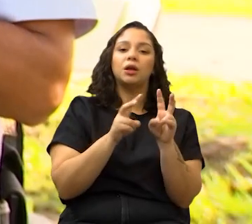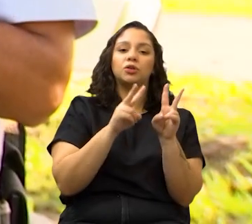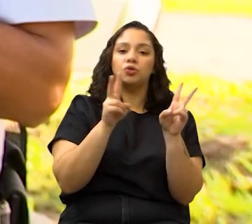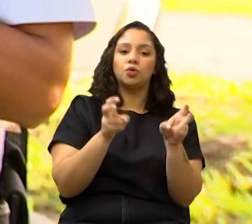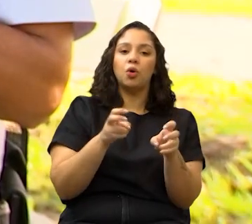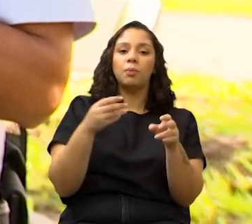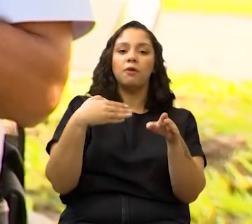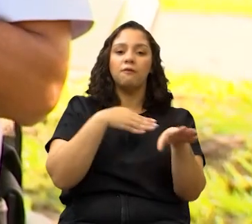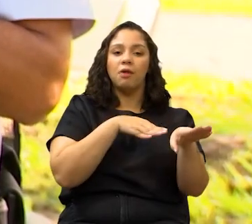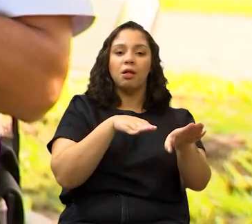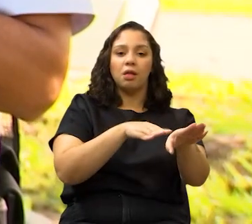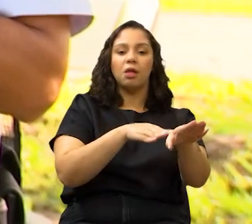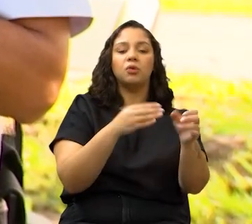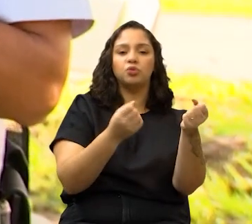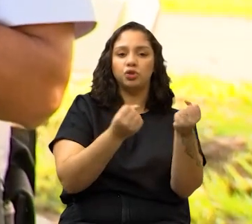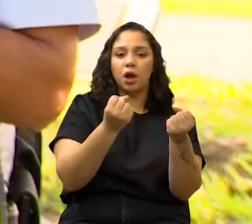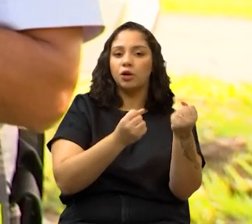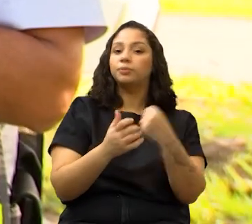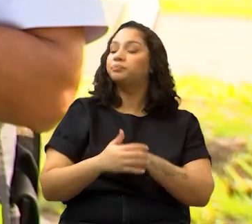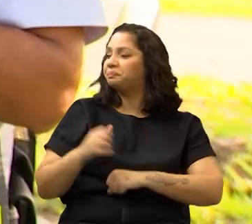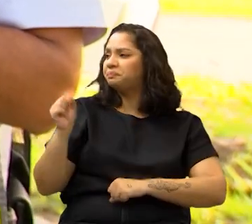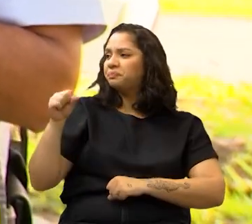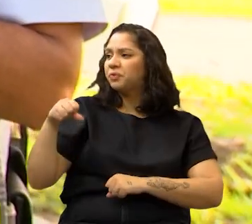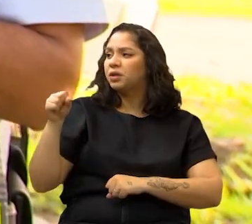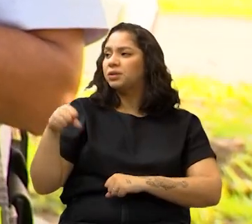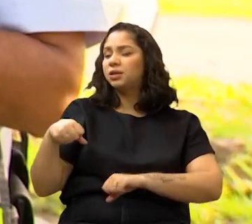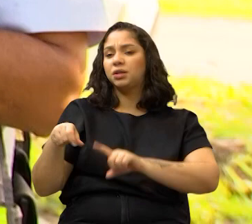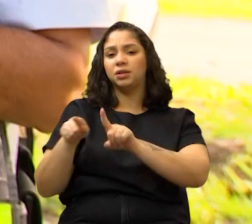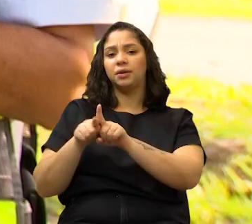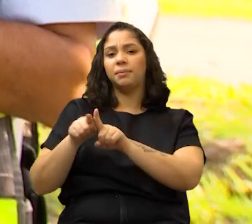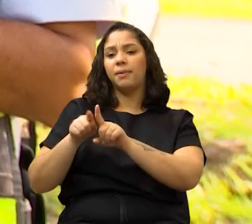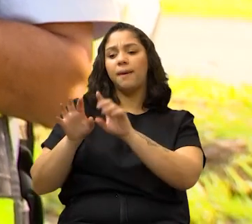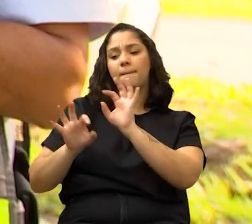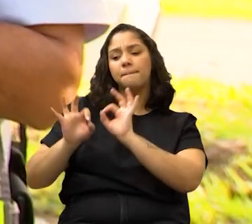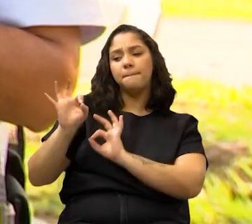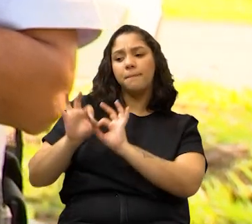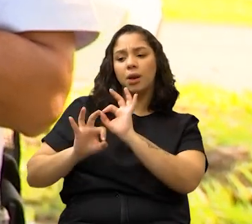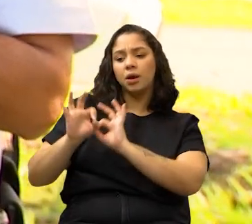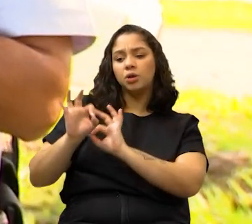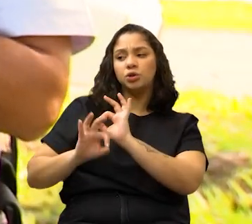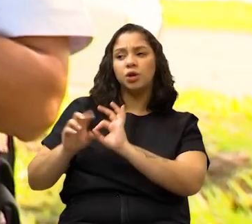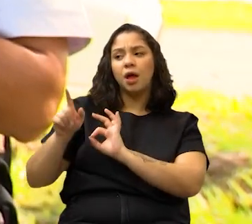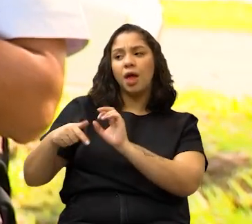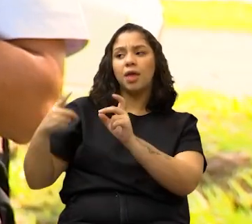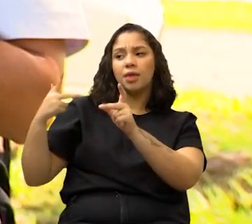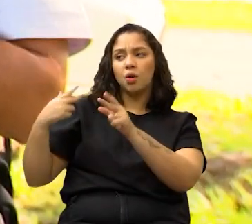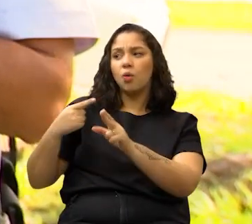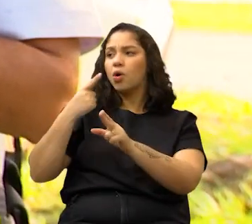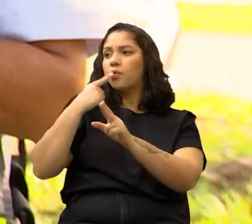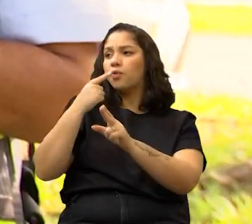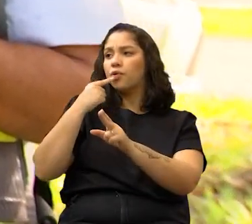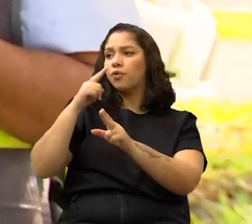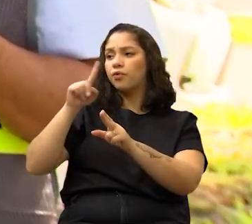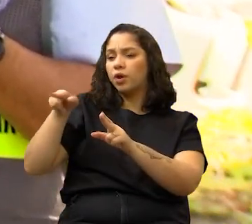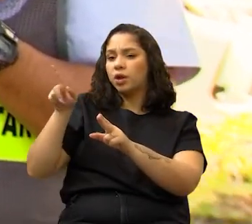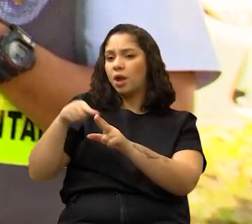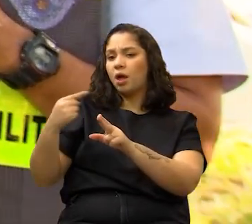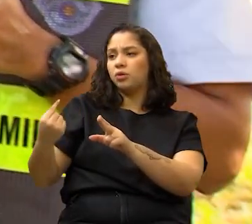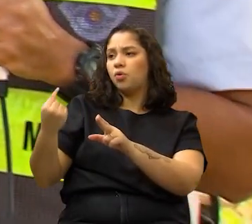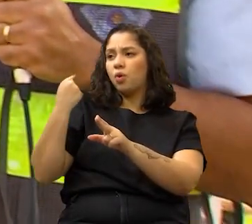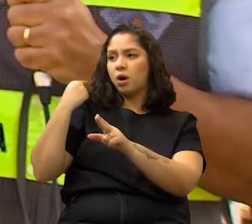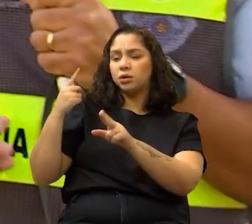veículos na estrada, né? Isso, inclusive o nosso planejamento é praticamente igual ao anterior, em que